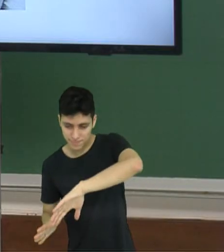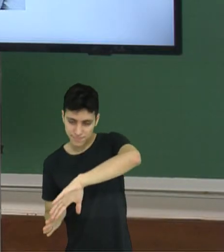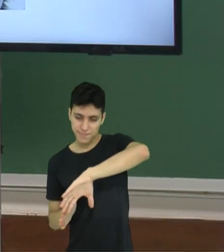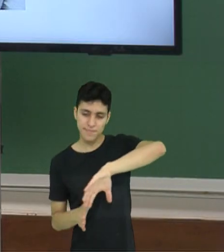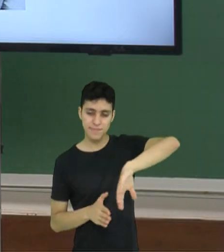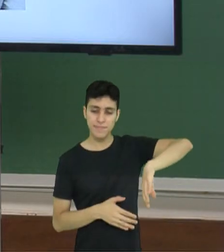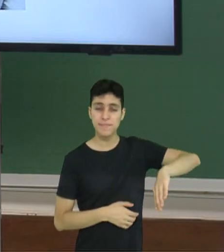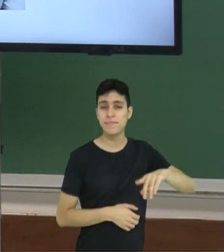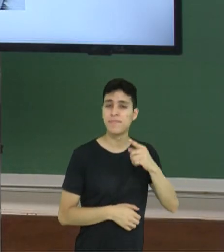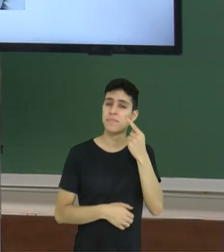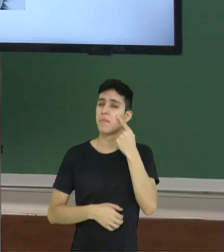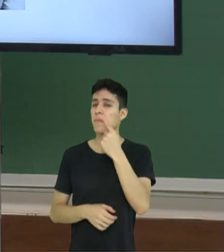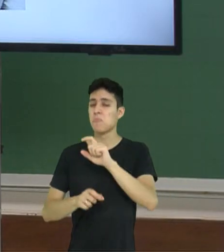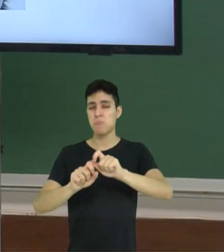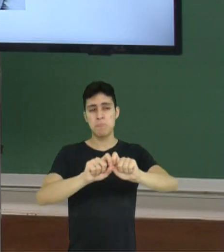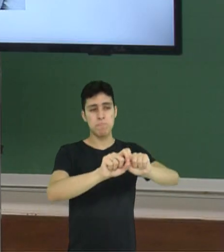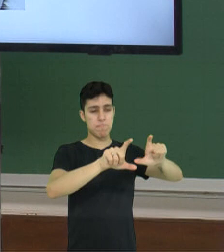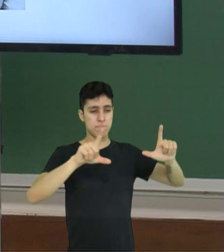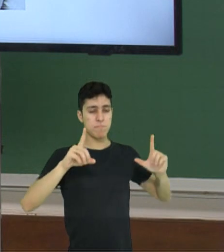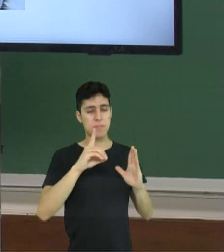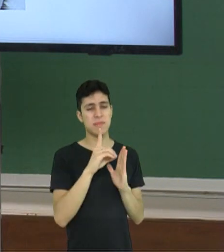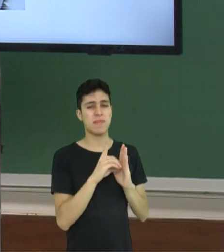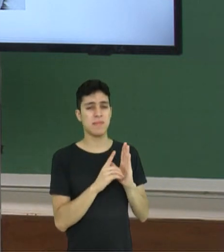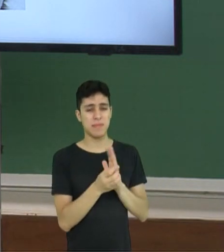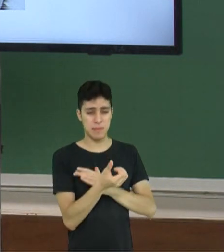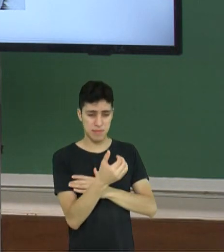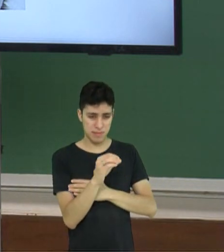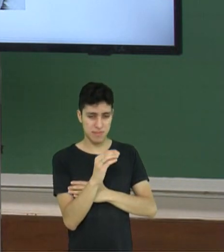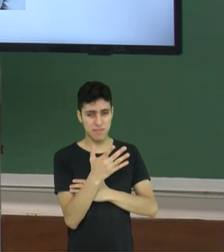aqui a uma imagem, isso na década de 60,